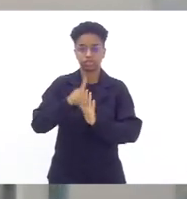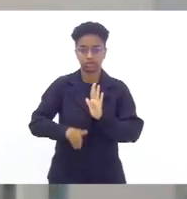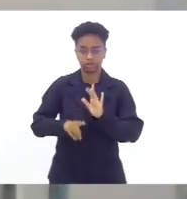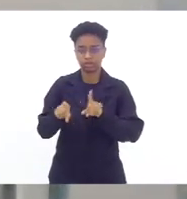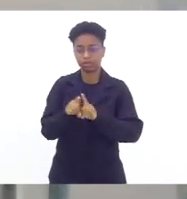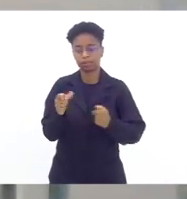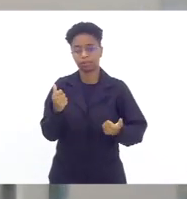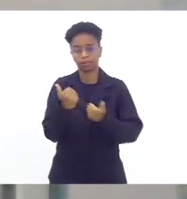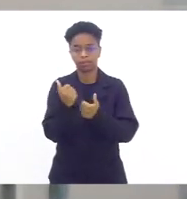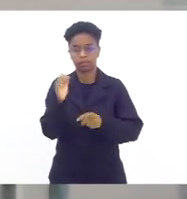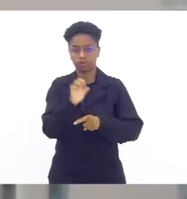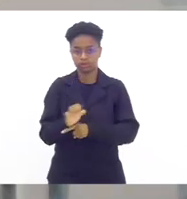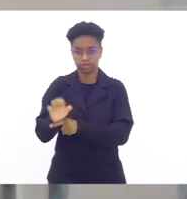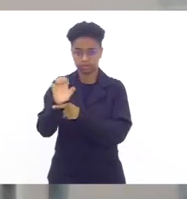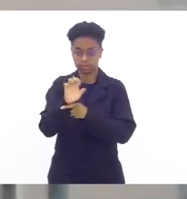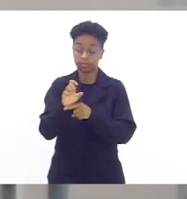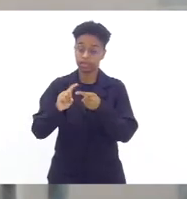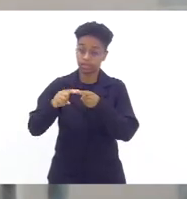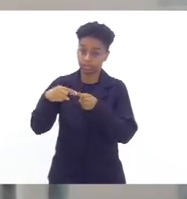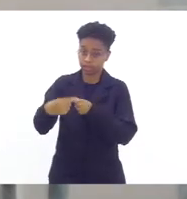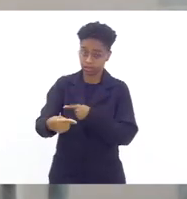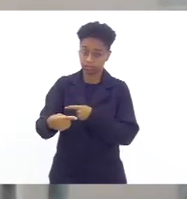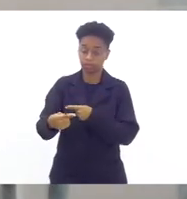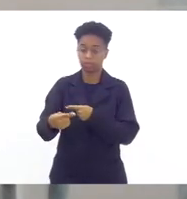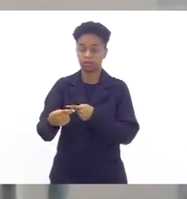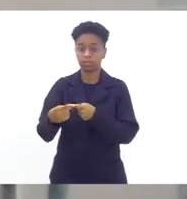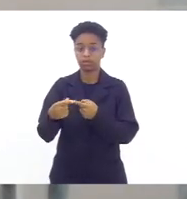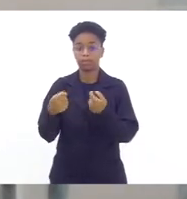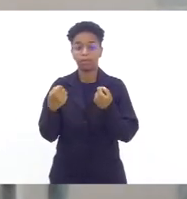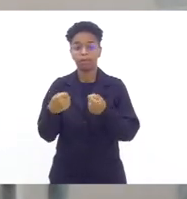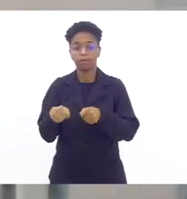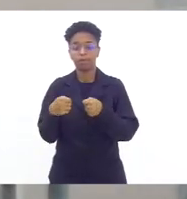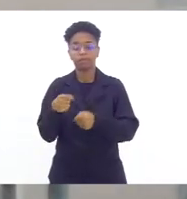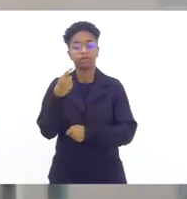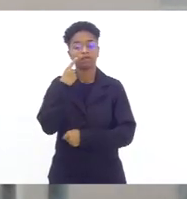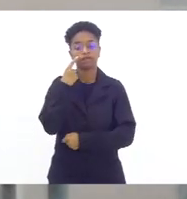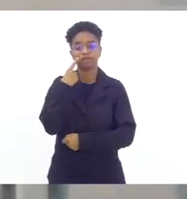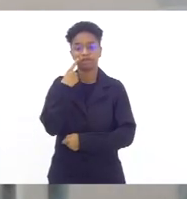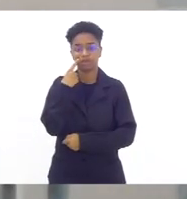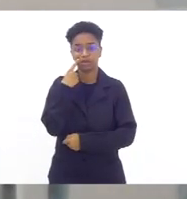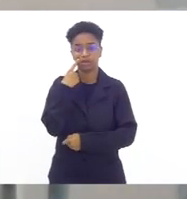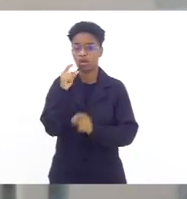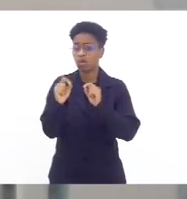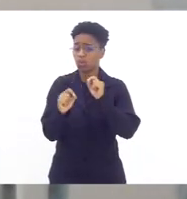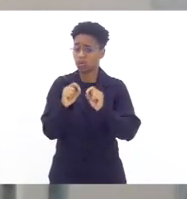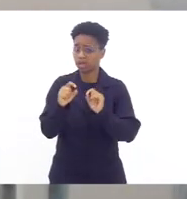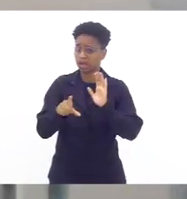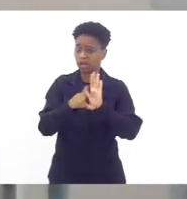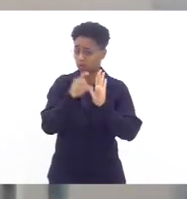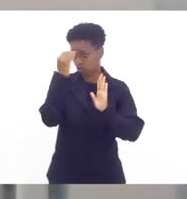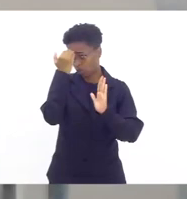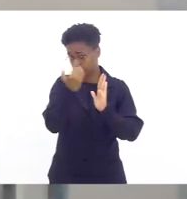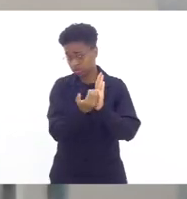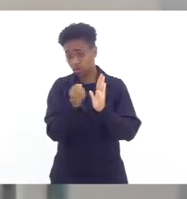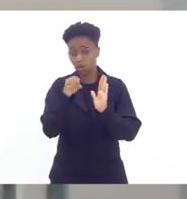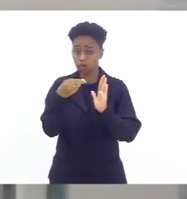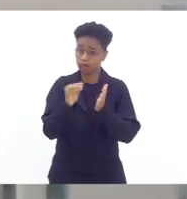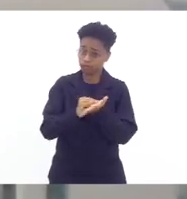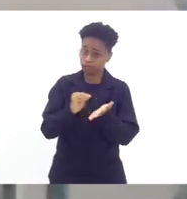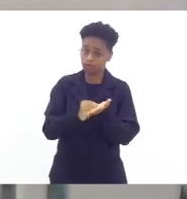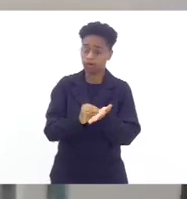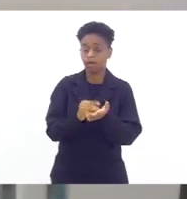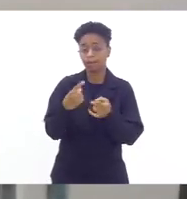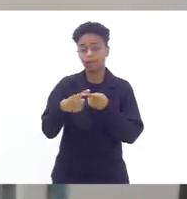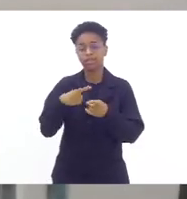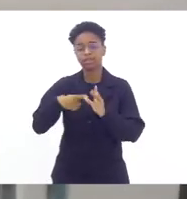apoio do Estado depois a gente tem que ver Marilene o que que dessa lei está sendo cumprido o que que não tá aqui por essa